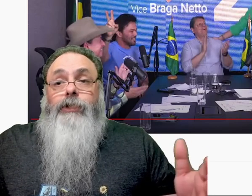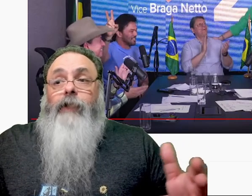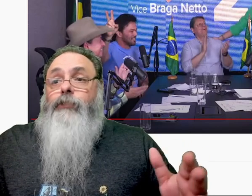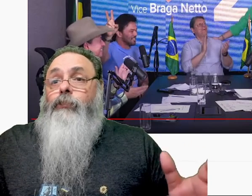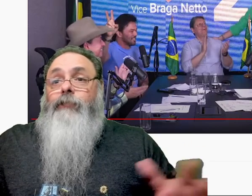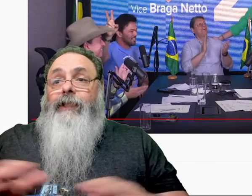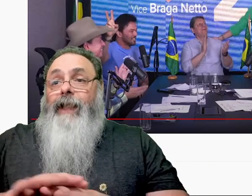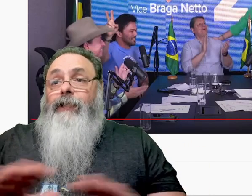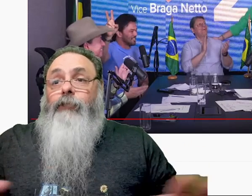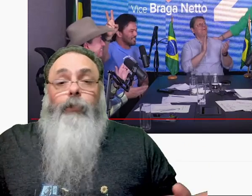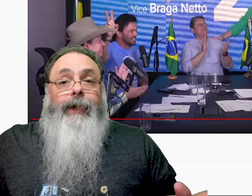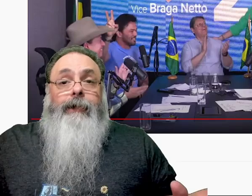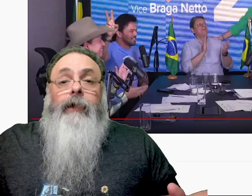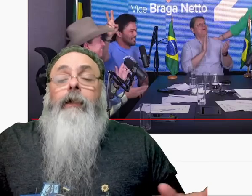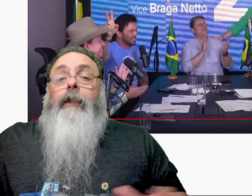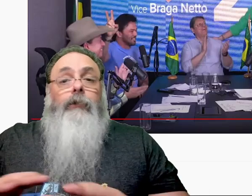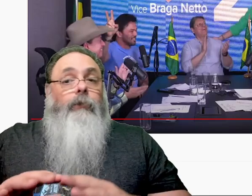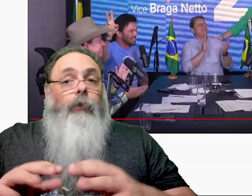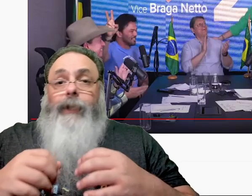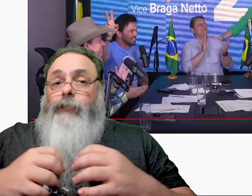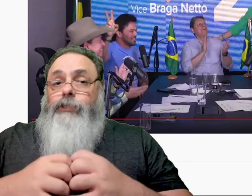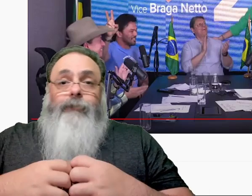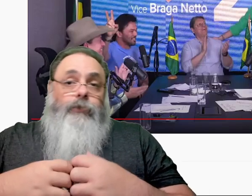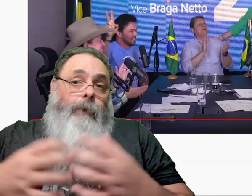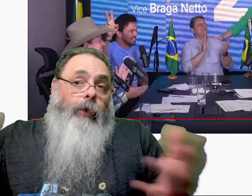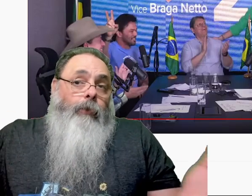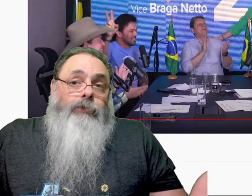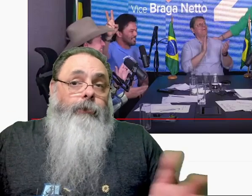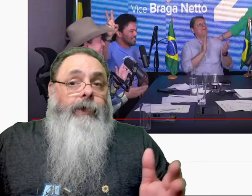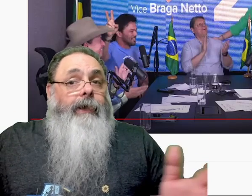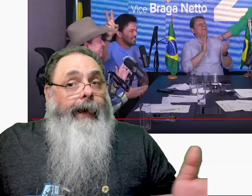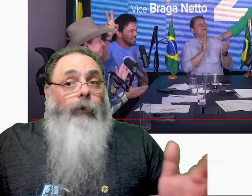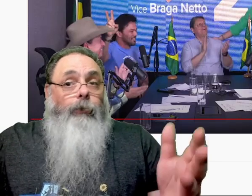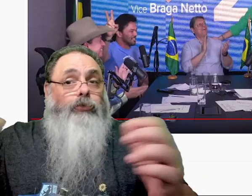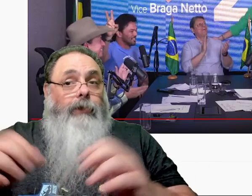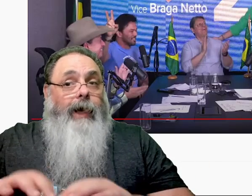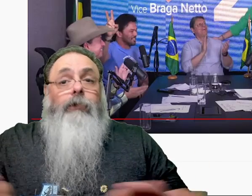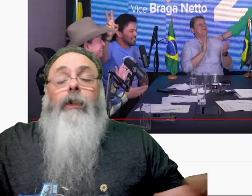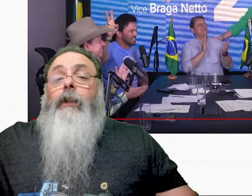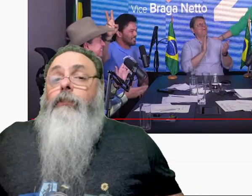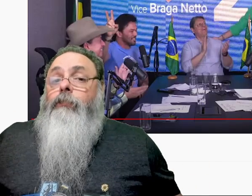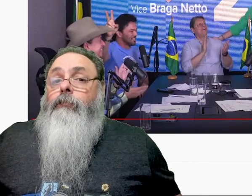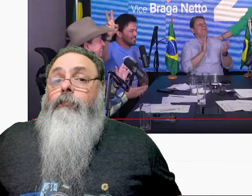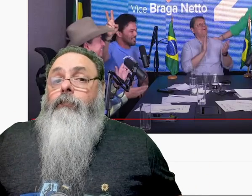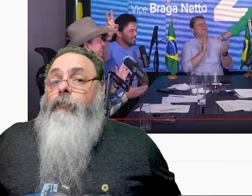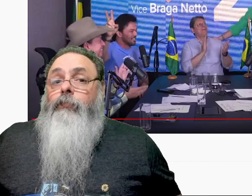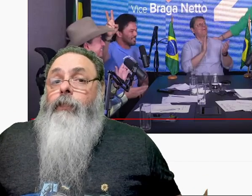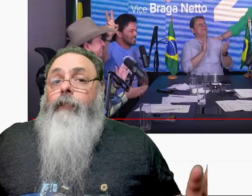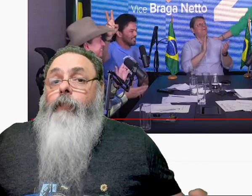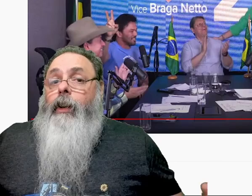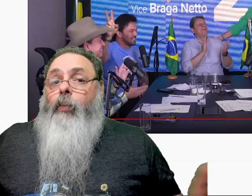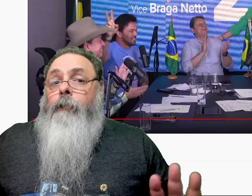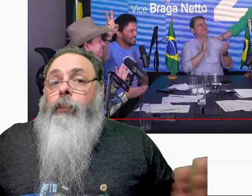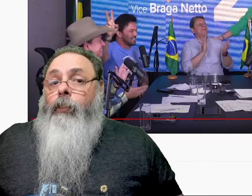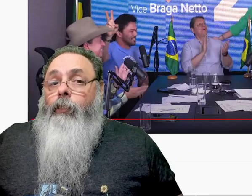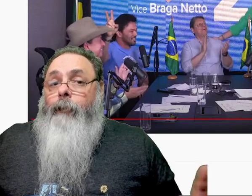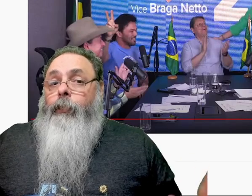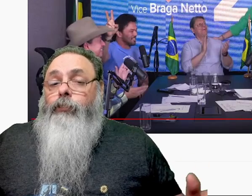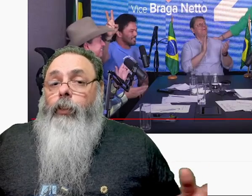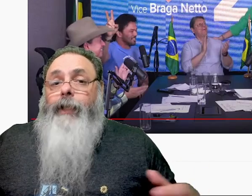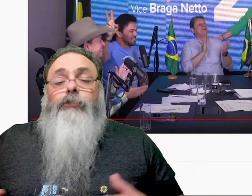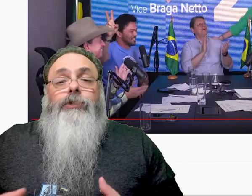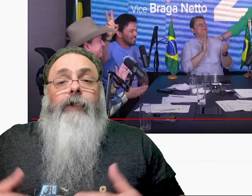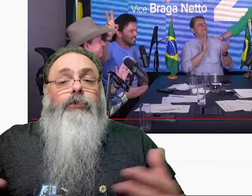que o Roberto Jefferson não tem nada a ver com ele ele o Roberto Jefferson apoia o bolsonaro porque quer o bolsonaro não nunca comprou